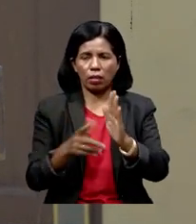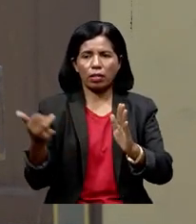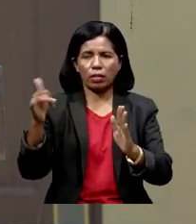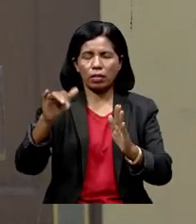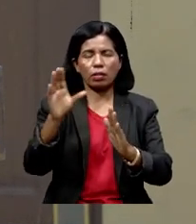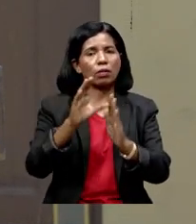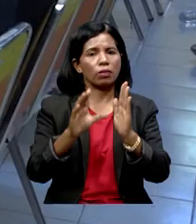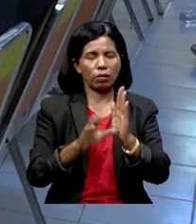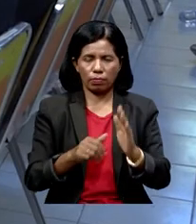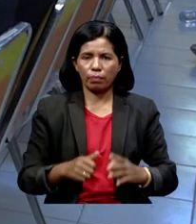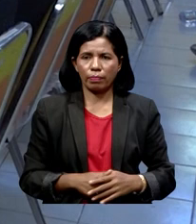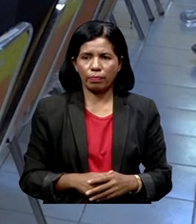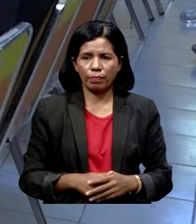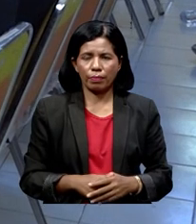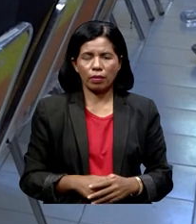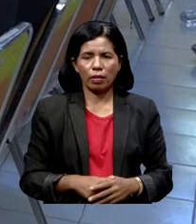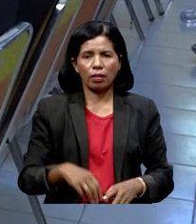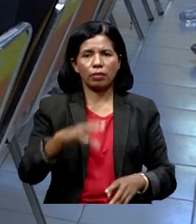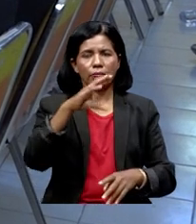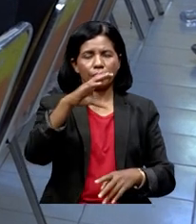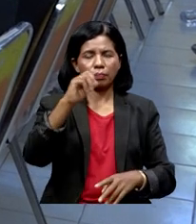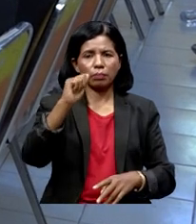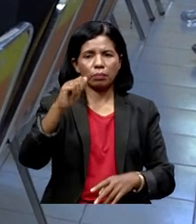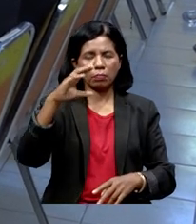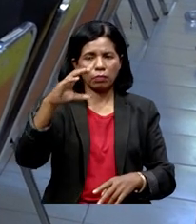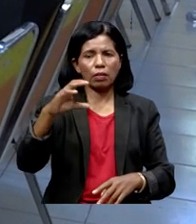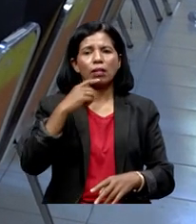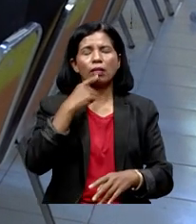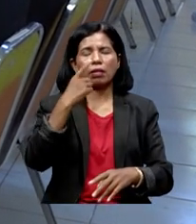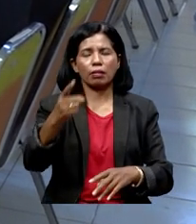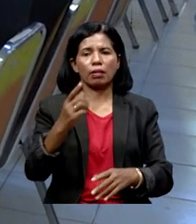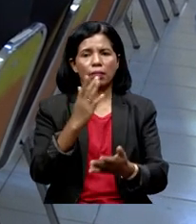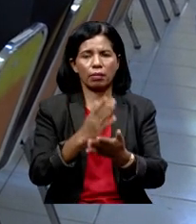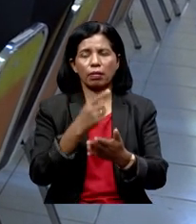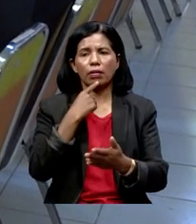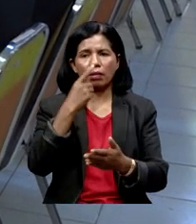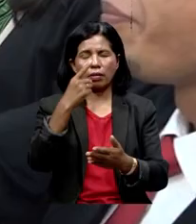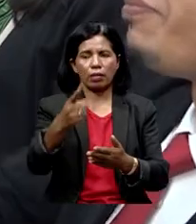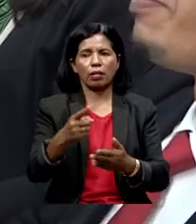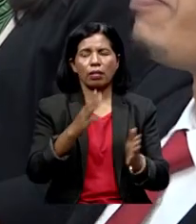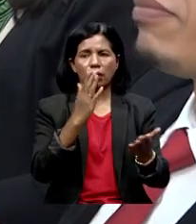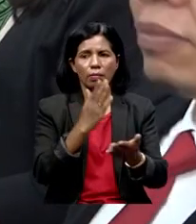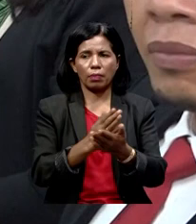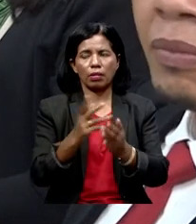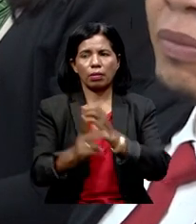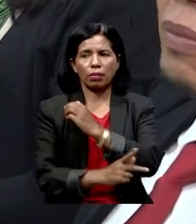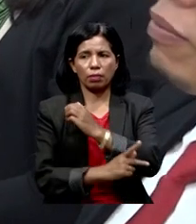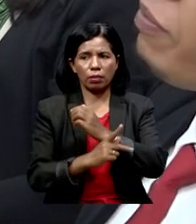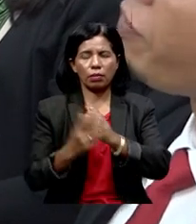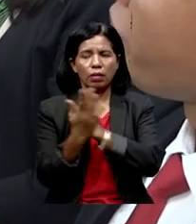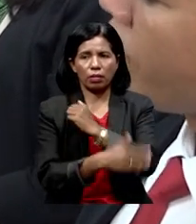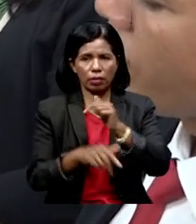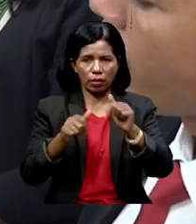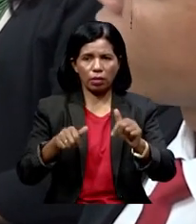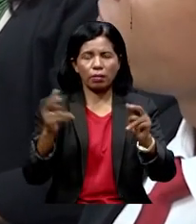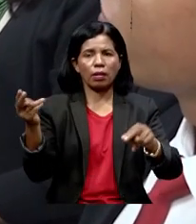consistência. Comissário Comissão Função Pública Assunto Prevenção Hateten, ato prevene corrupção em Arelara,